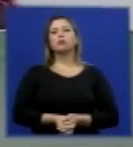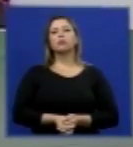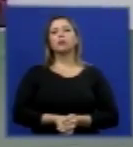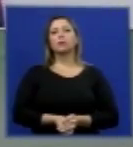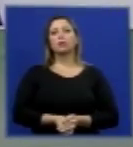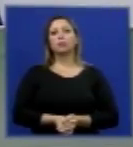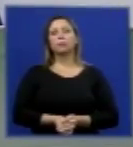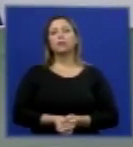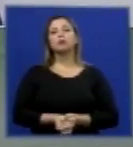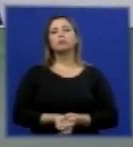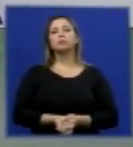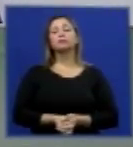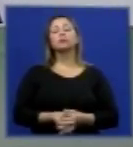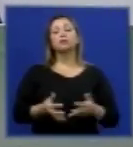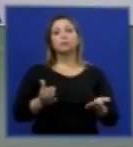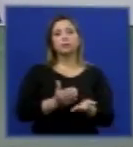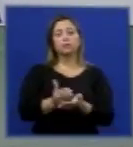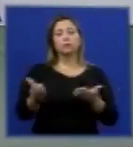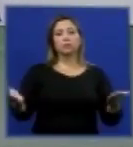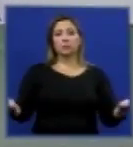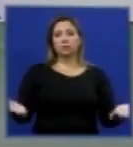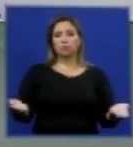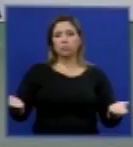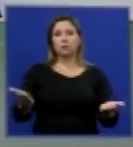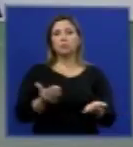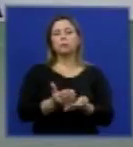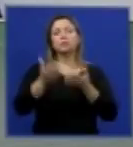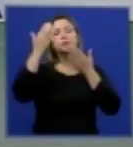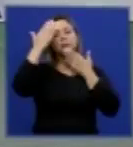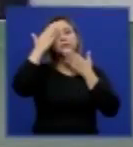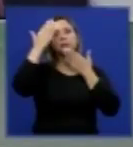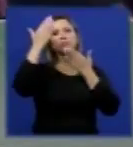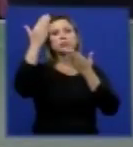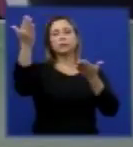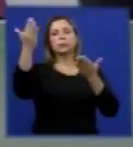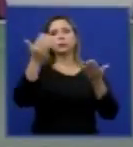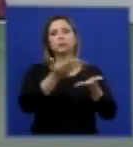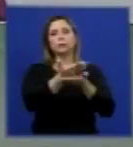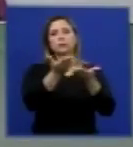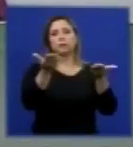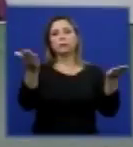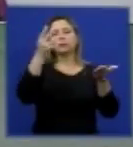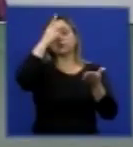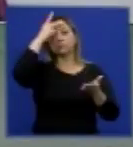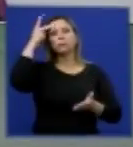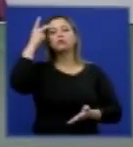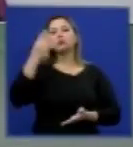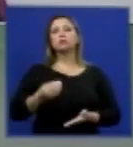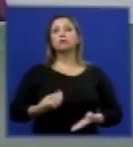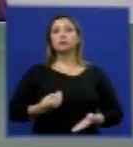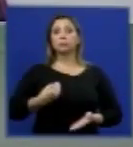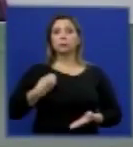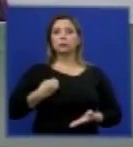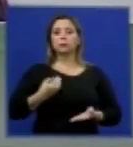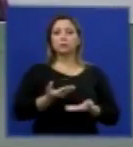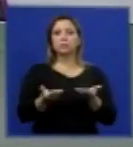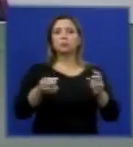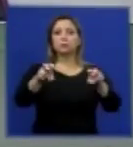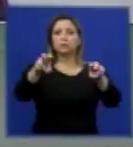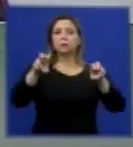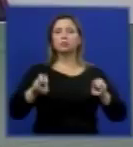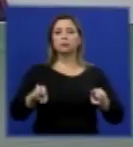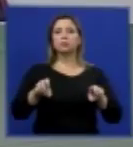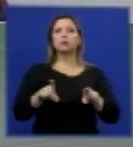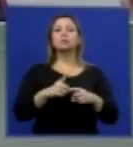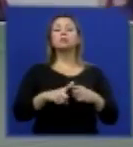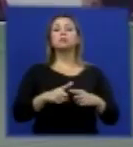Sejam as minhas primeiras palavras de agradecimento a todos os que comparecem a essa audiência pública,